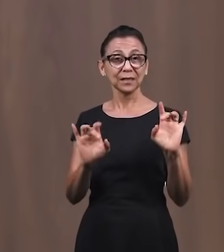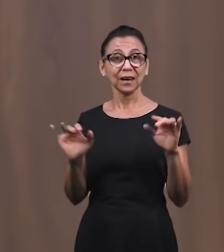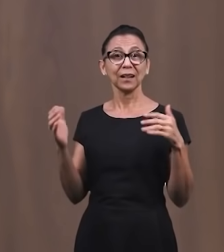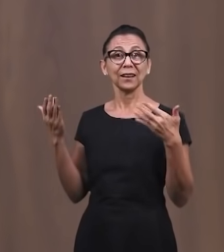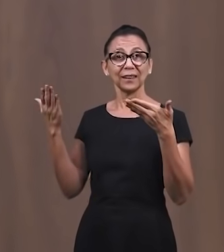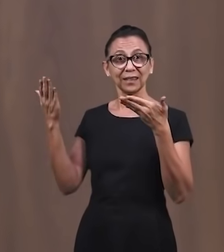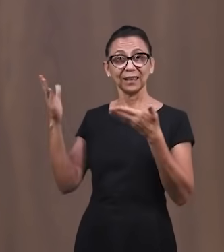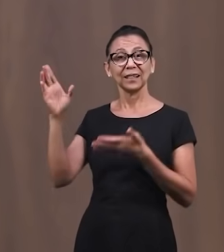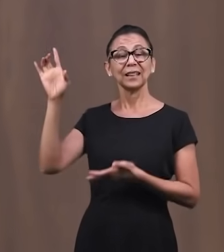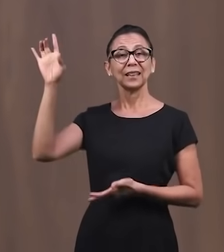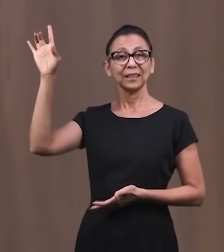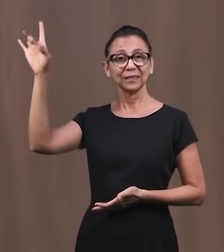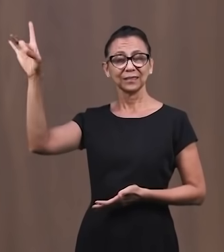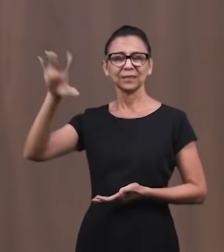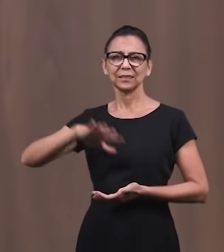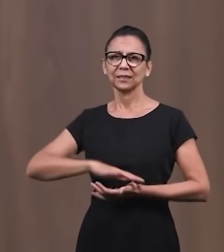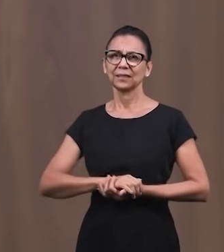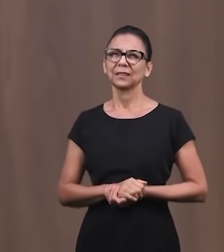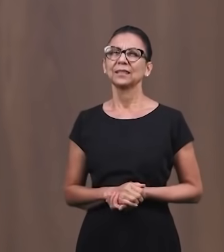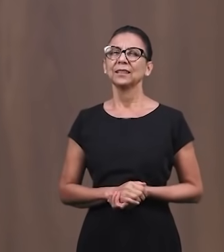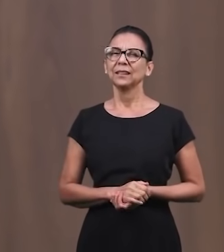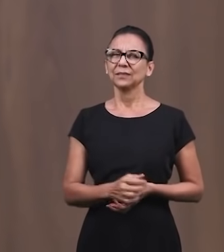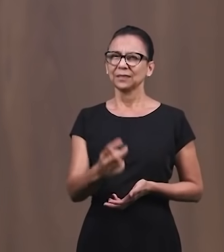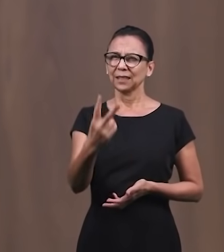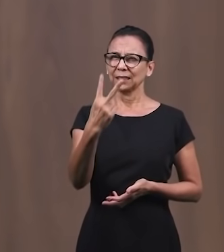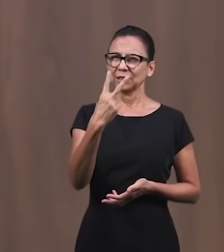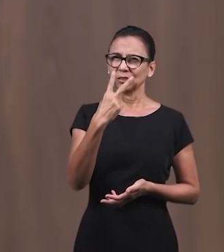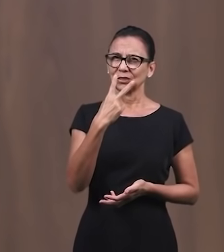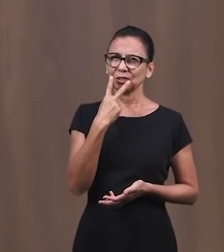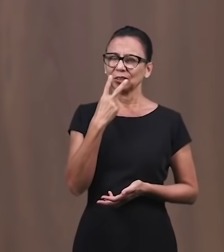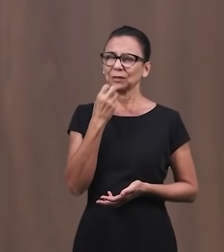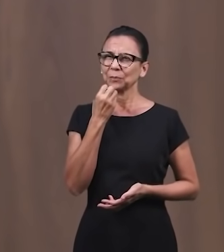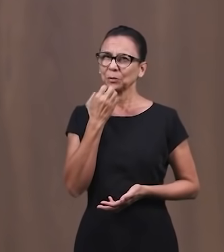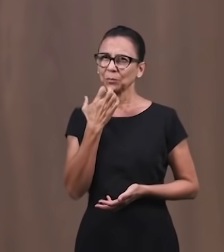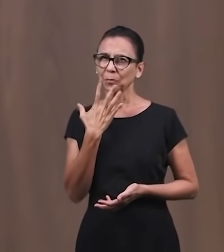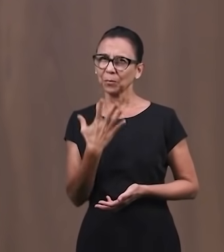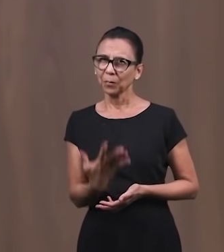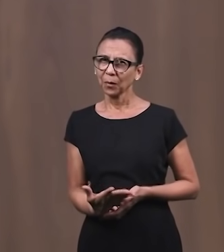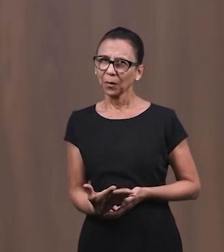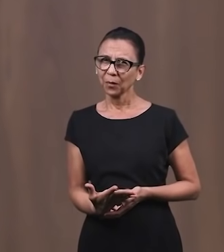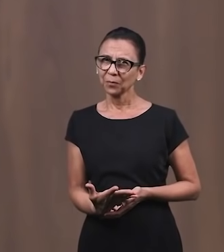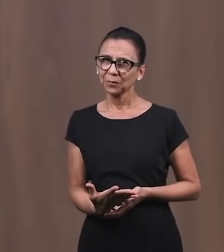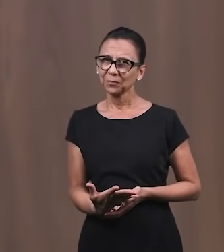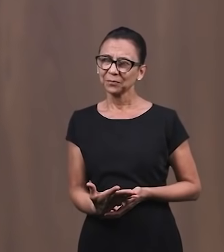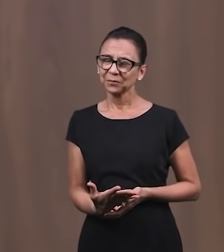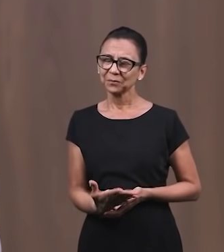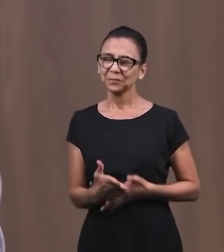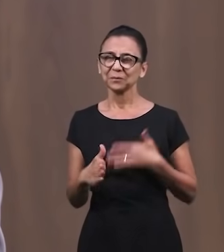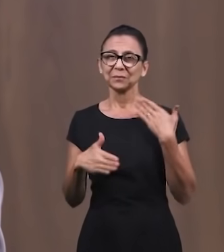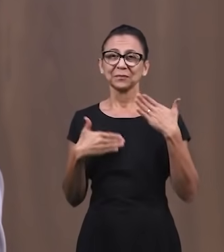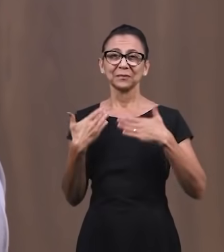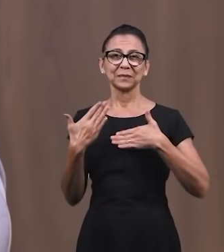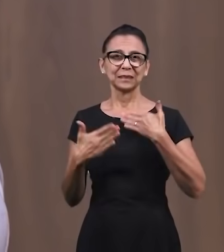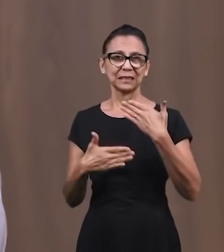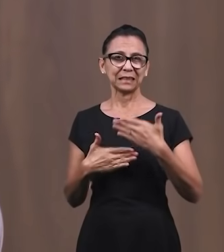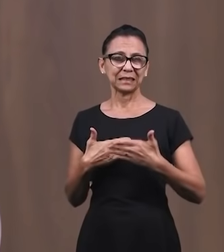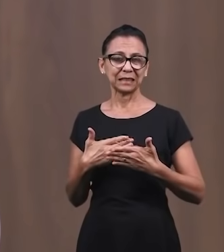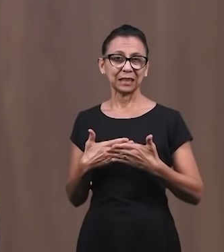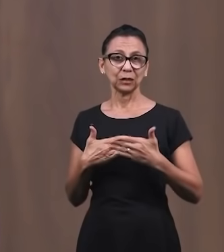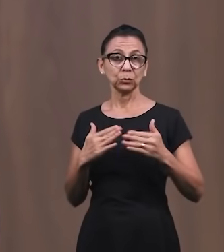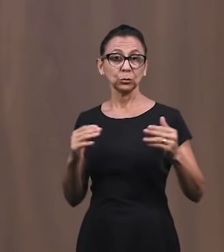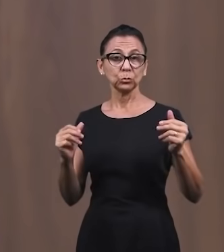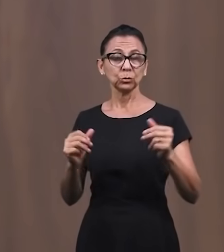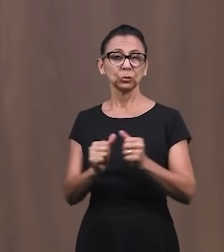coisa maravilhosa. E é muito bom ter a sua audiência, ter a sua participação nesse culto. É uma alegria para